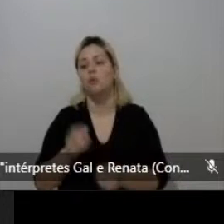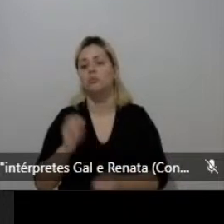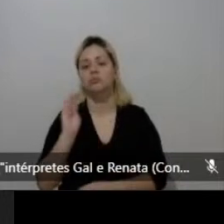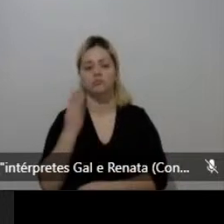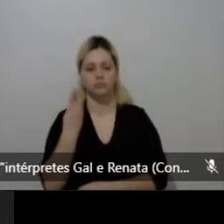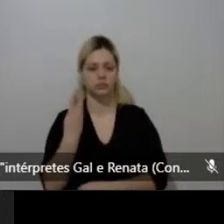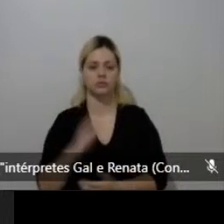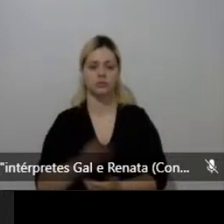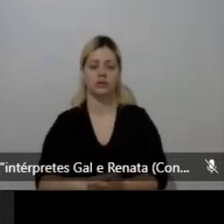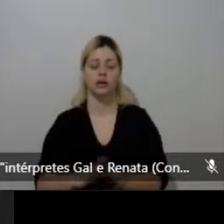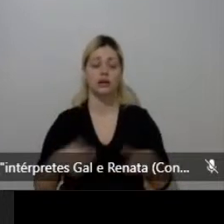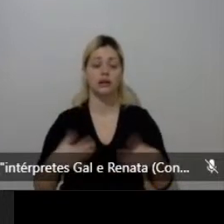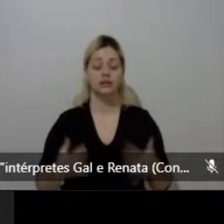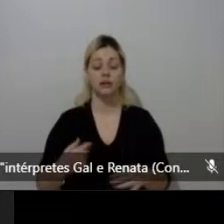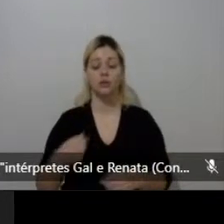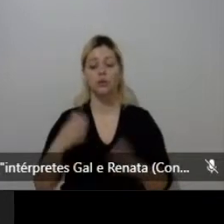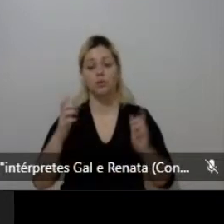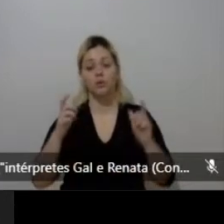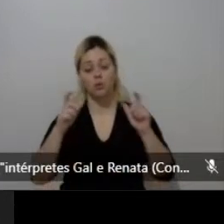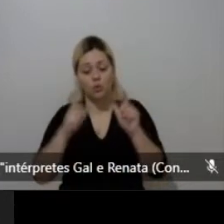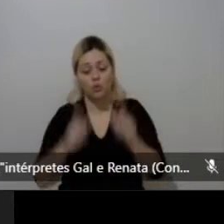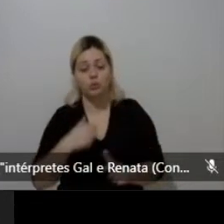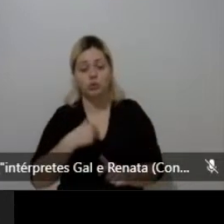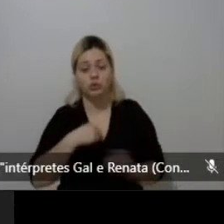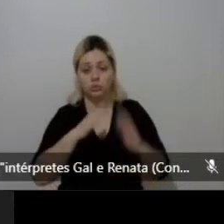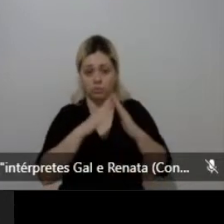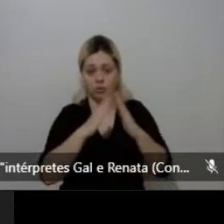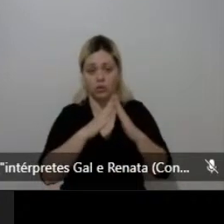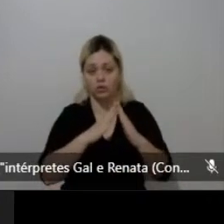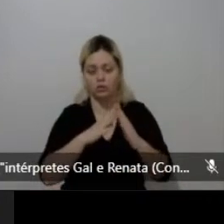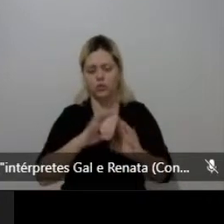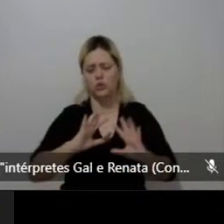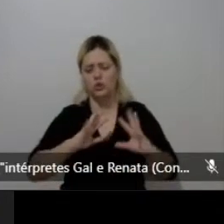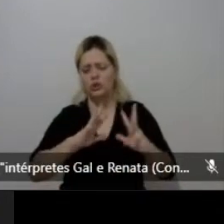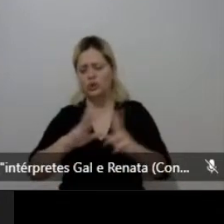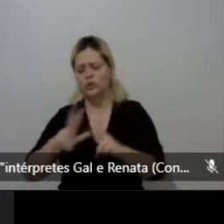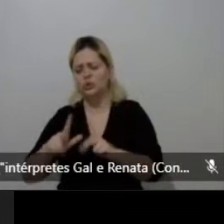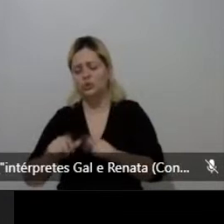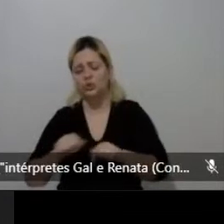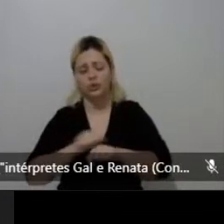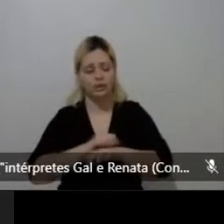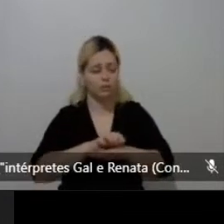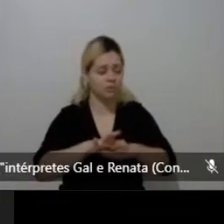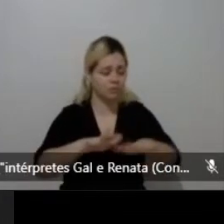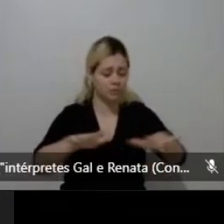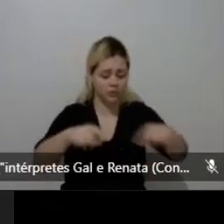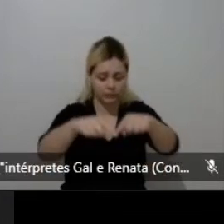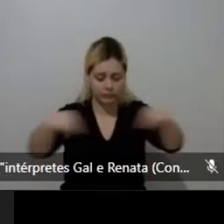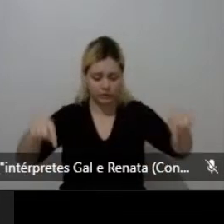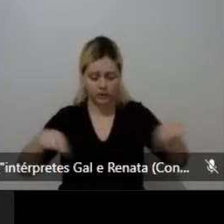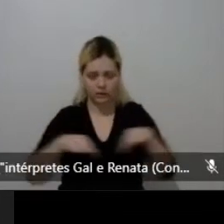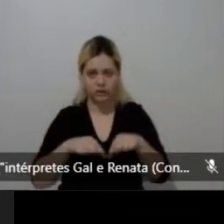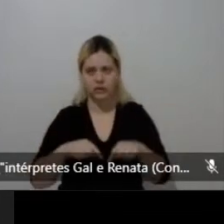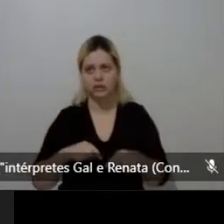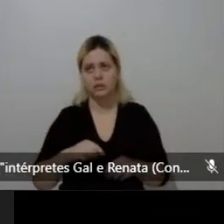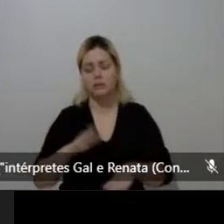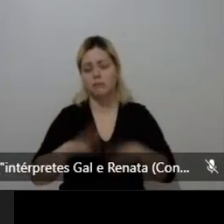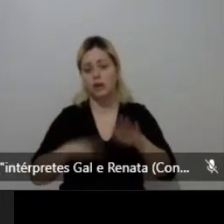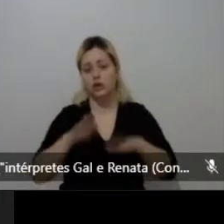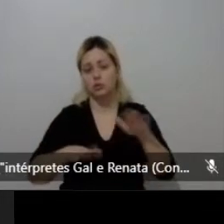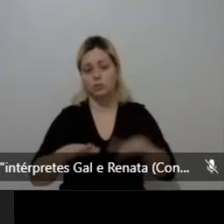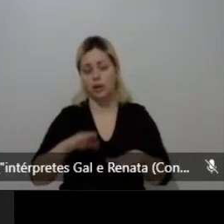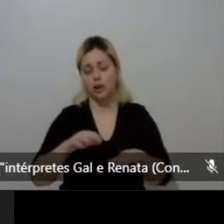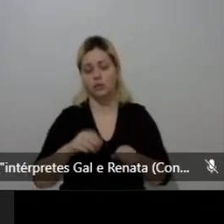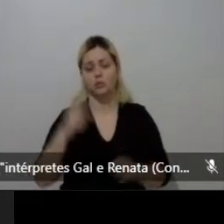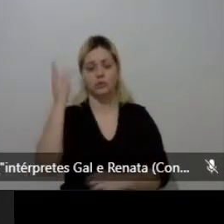aqui na minha região, a área de influência do pré-sal, né, que vai toda a bacia de Santos, do Rio de Janeiro a